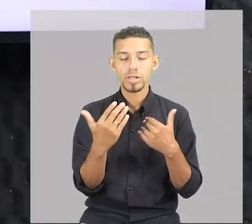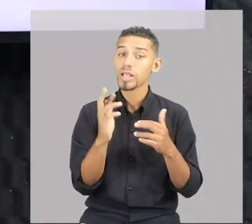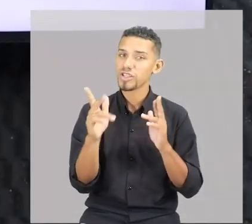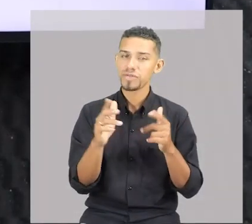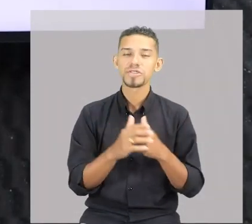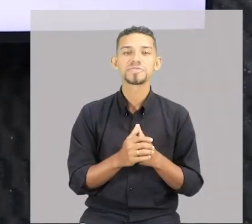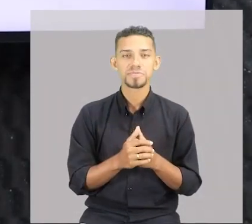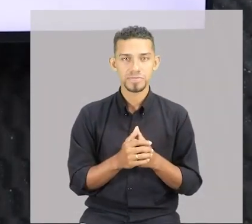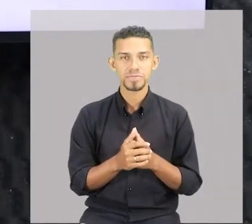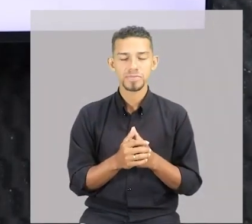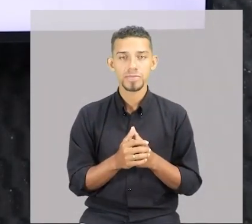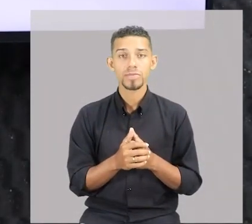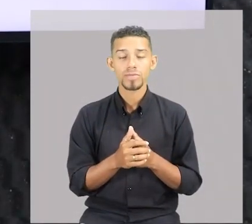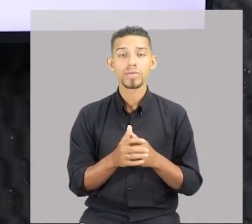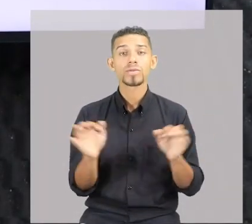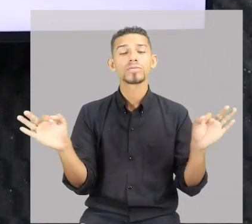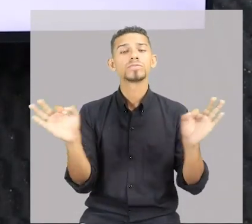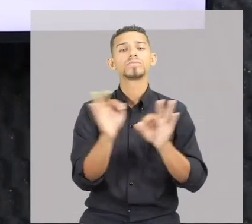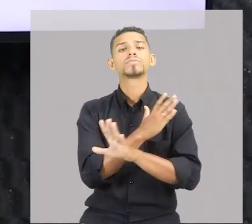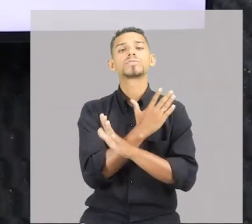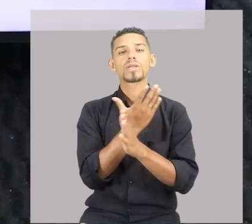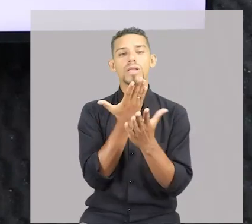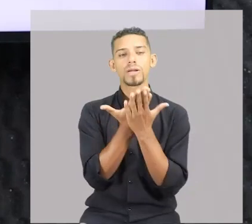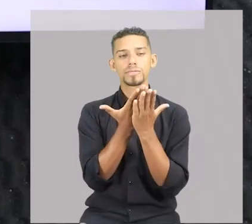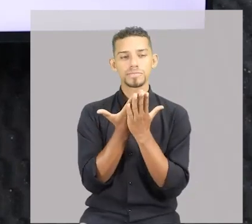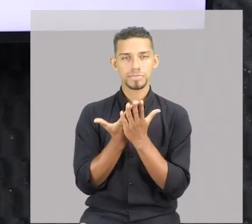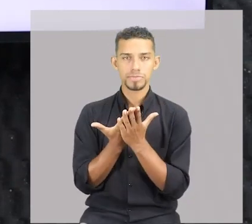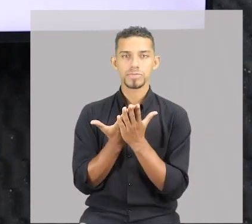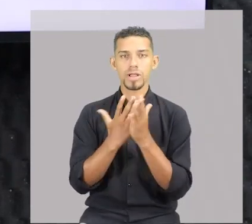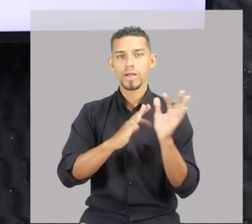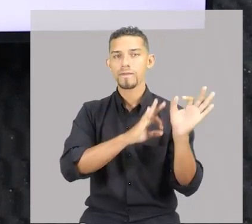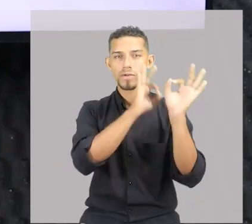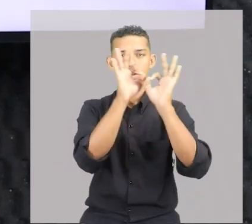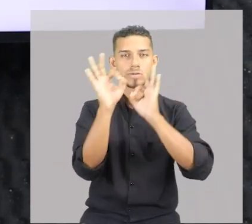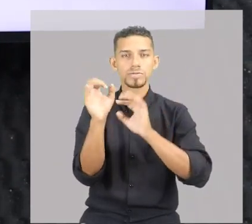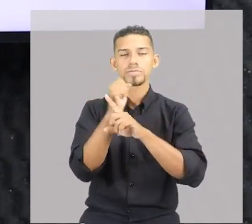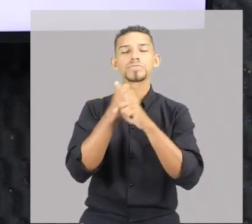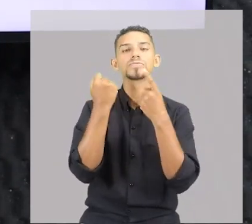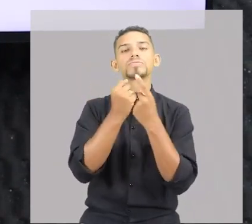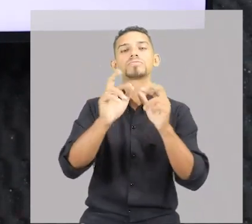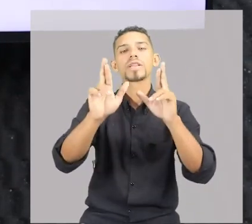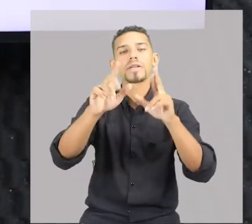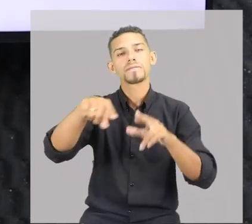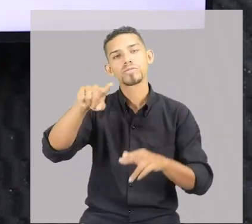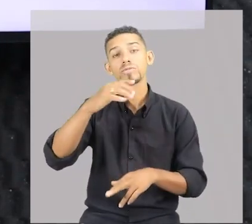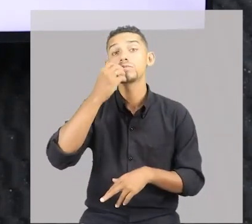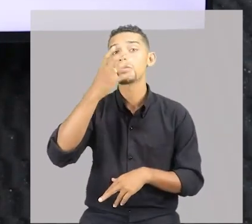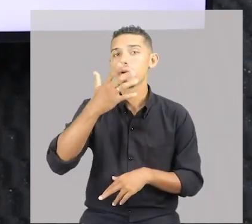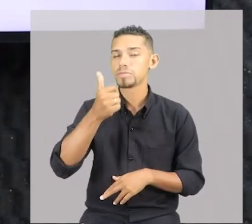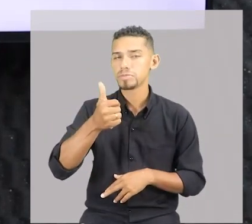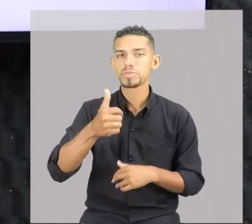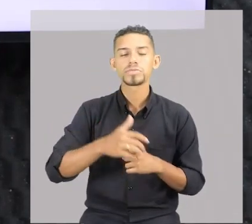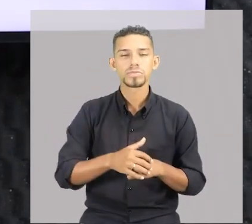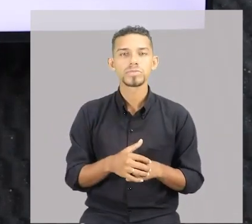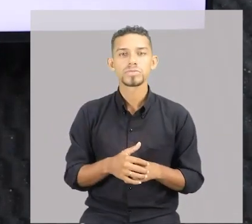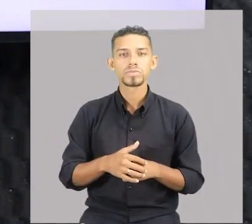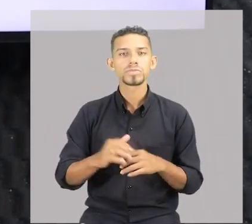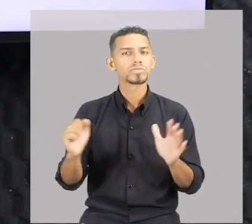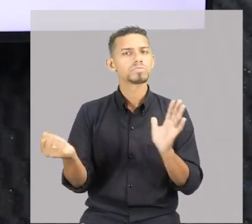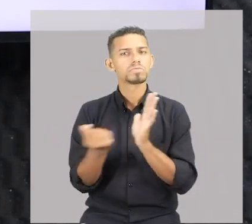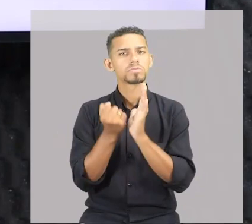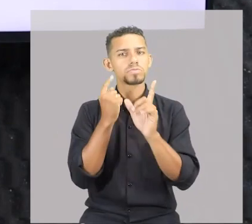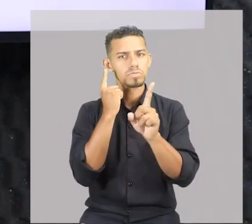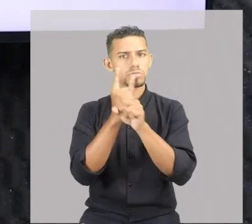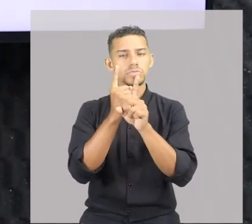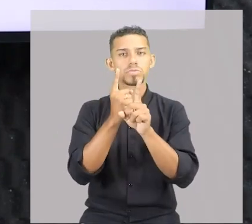diferentes culturas. Então, com essa questão, a gente encerra essa videoaula de Sociologia. Espero que tenha sido boa para vocês e a gente deixa marcado um